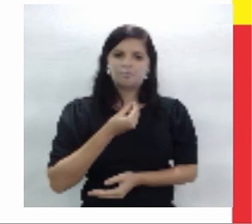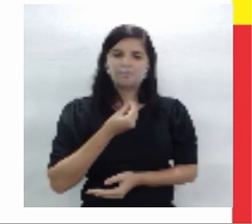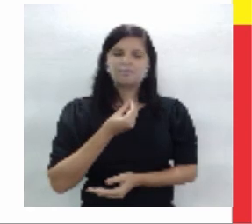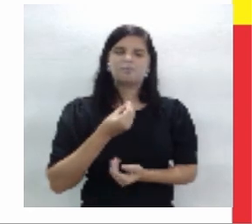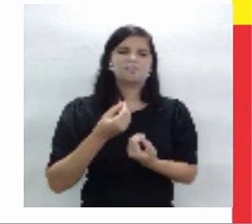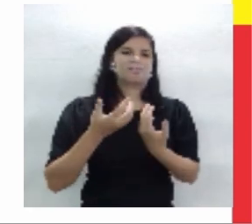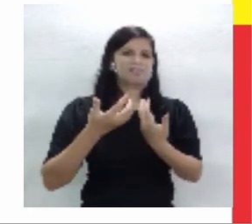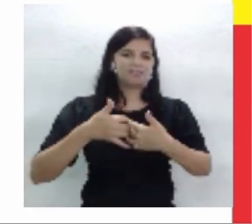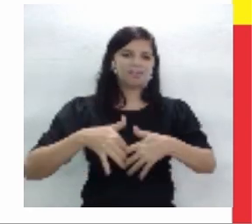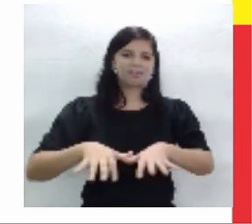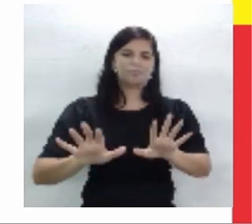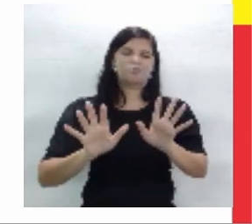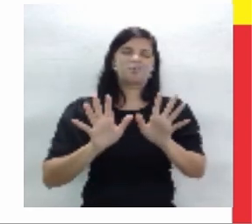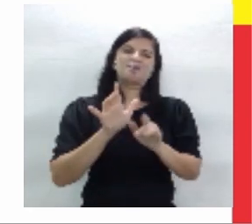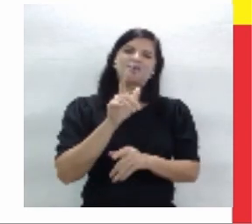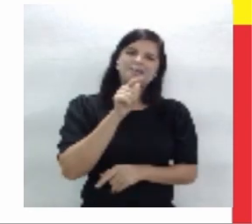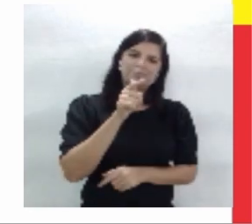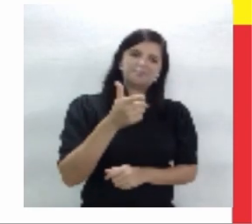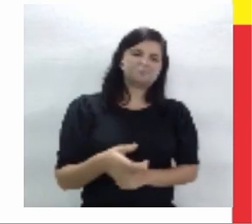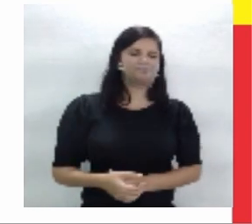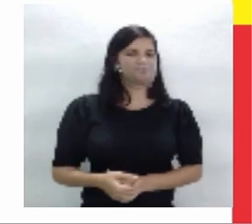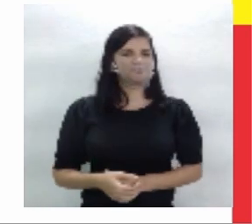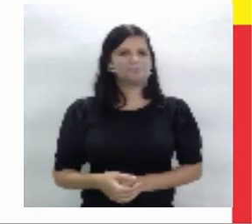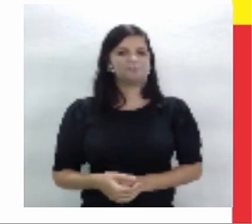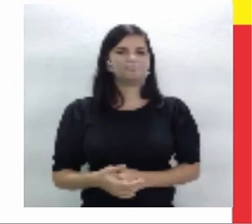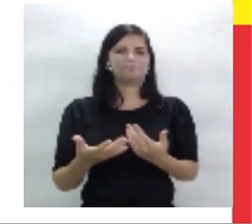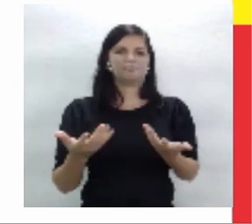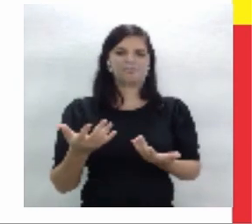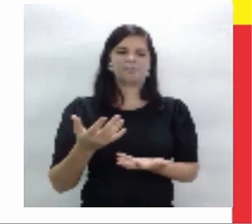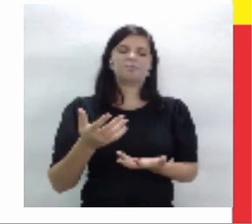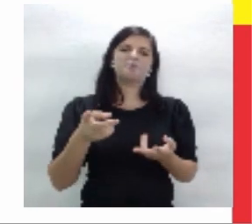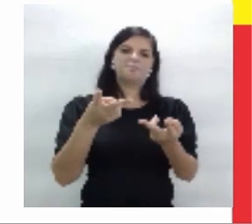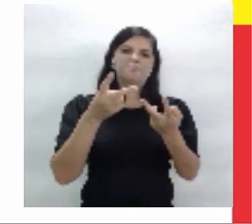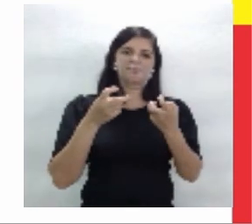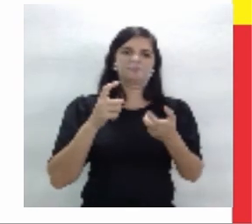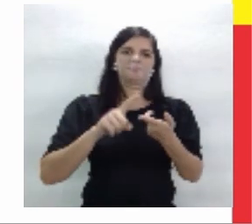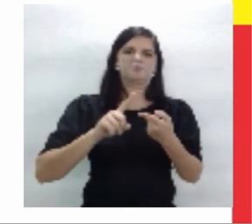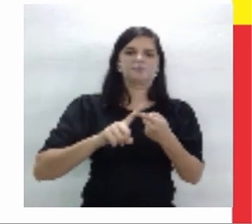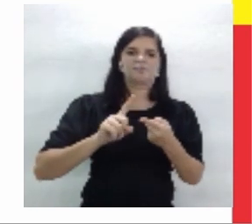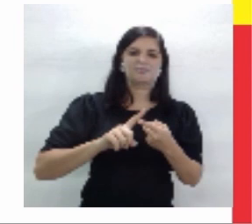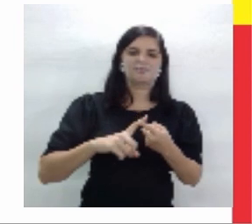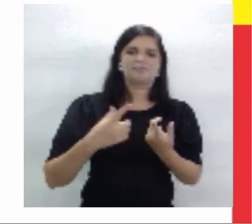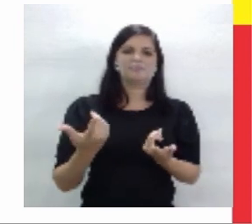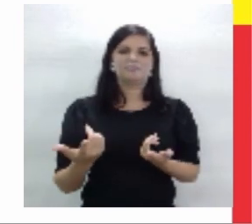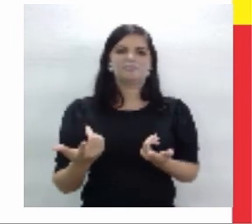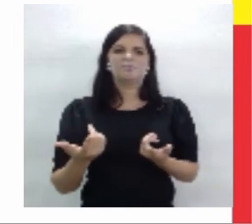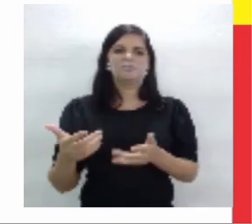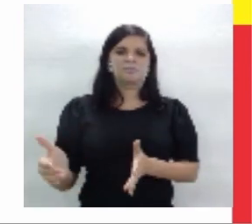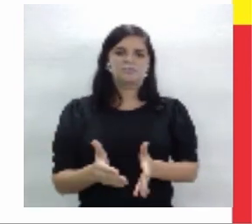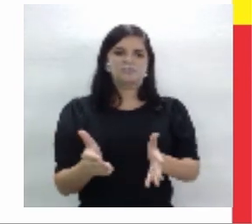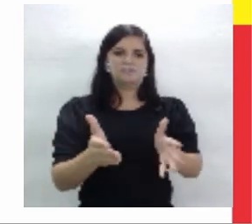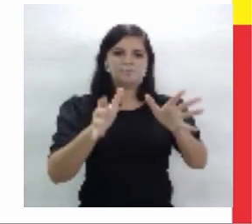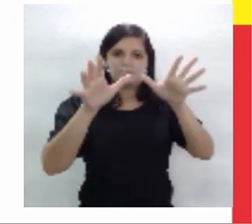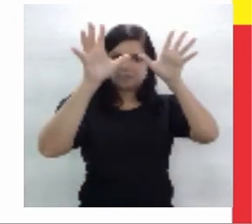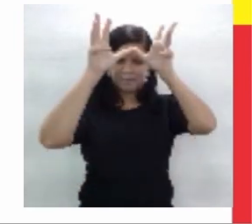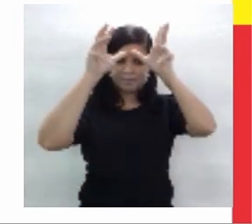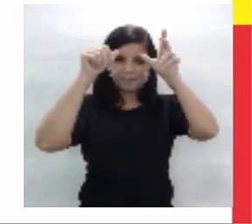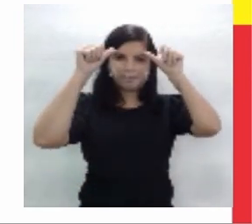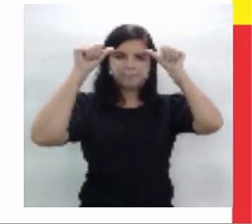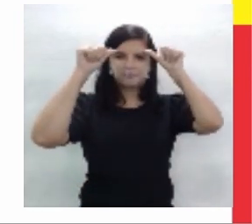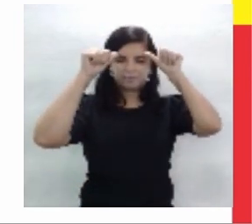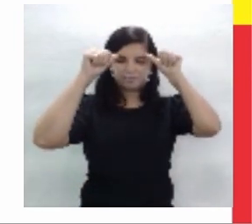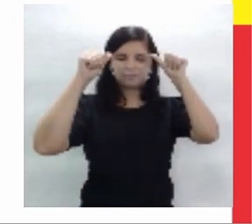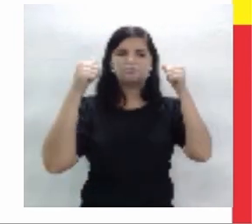meio natural, do homem com a água, tá? Na imagem você também observa agora o rio Amazonas, tá? É um rio